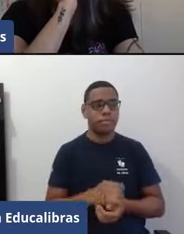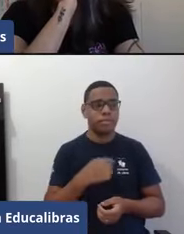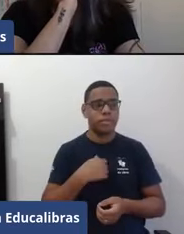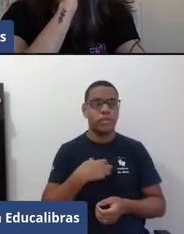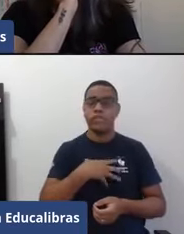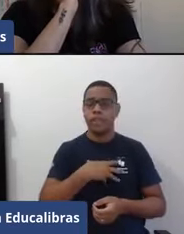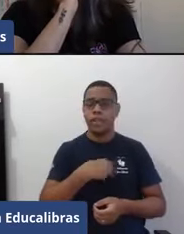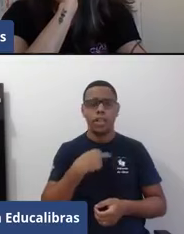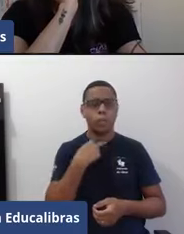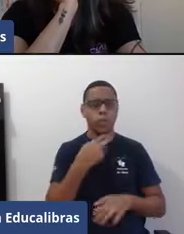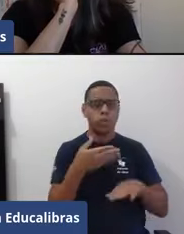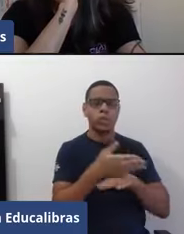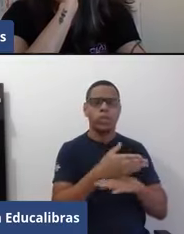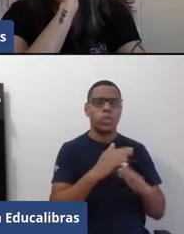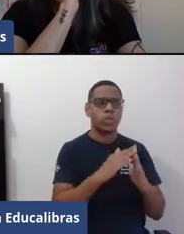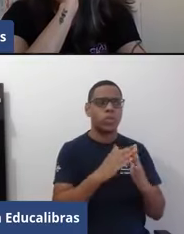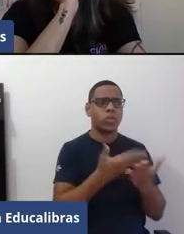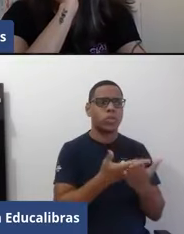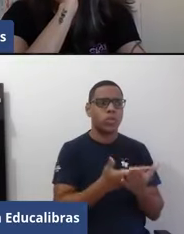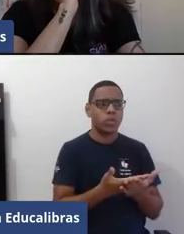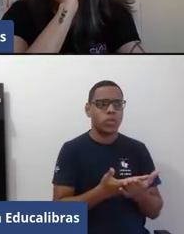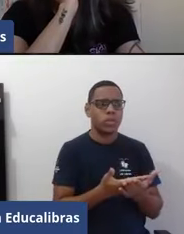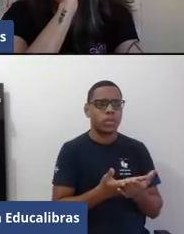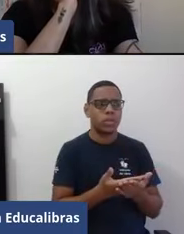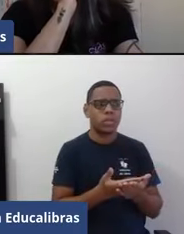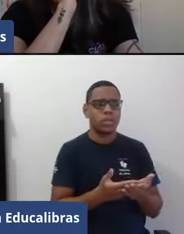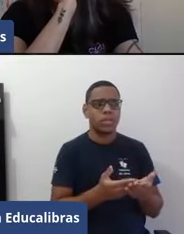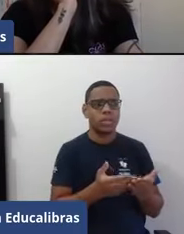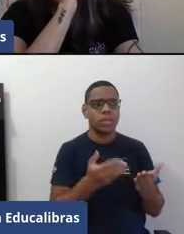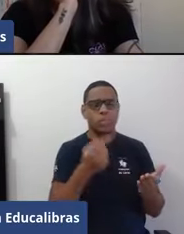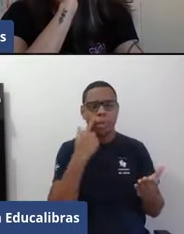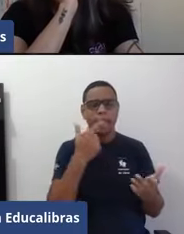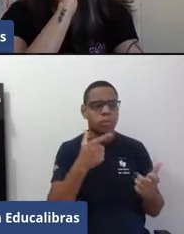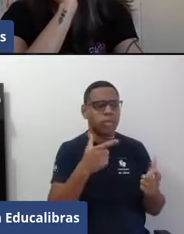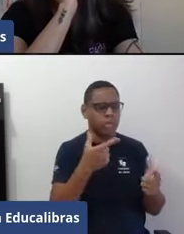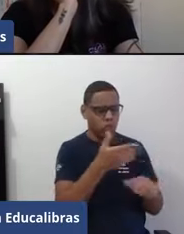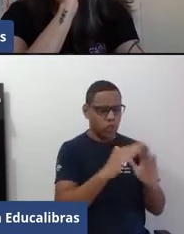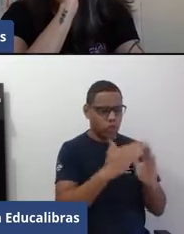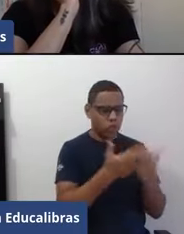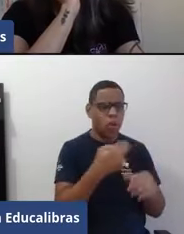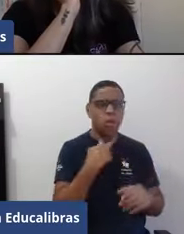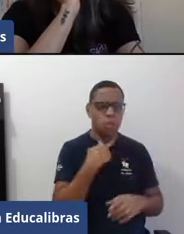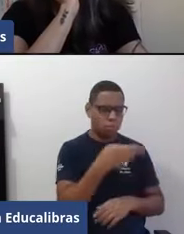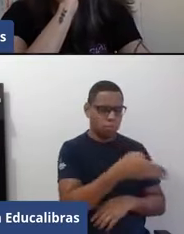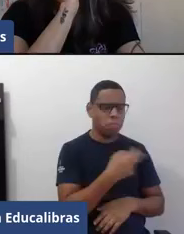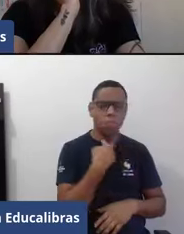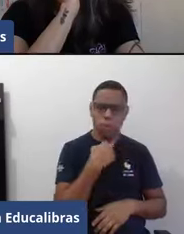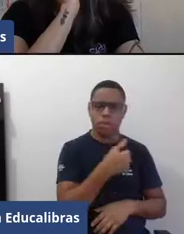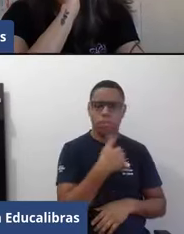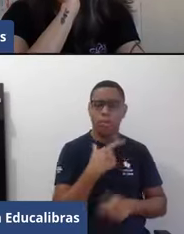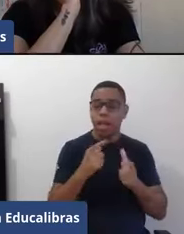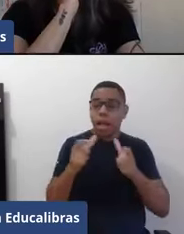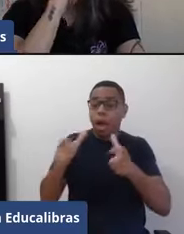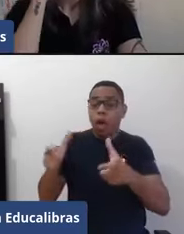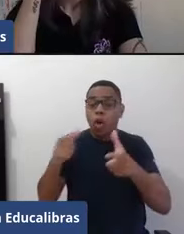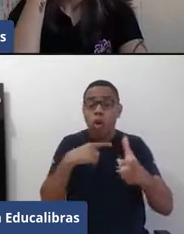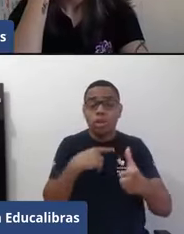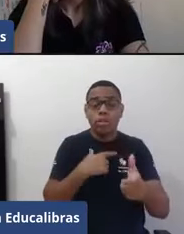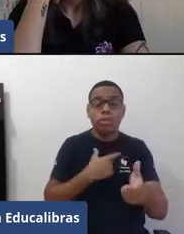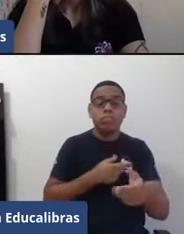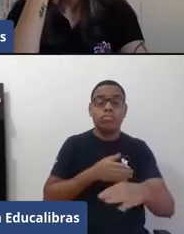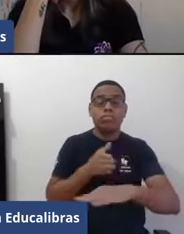escola, mas ela não teria que ir para algum lugar, não teria que ter algum lugar para ela que ela pudesse, mesmo